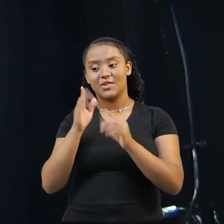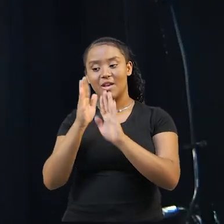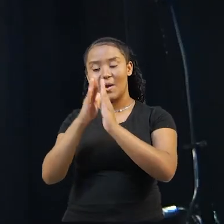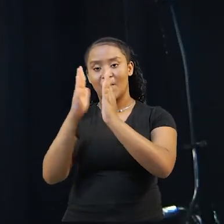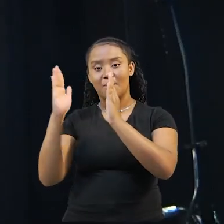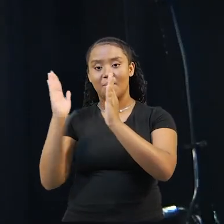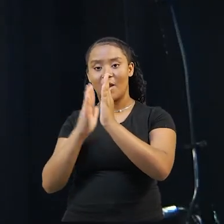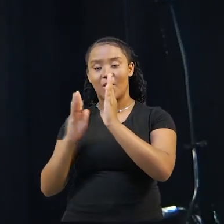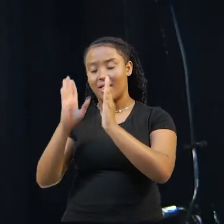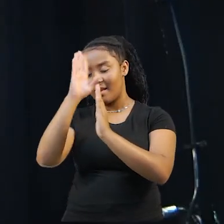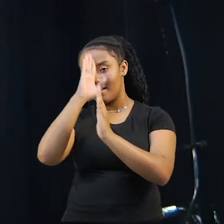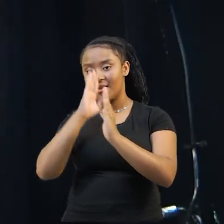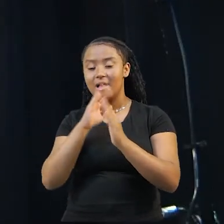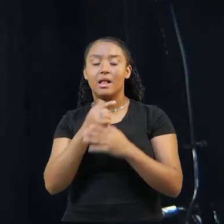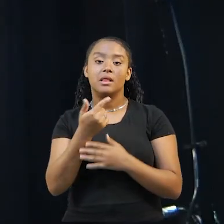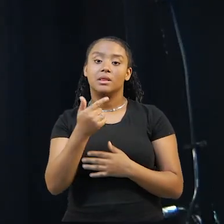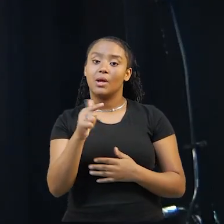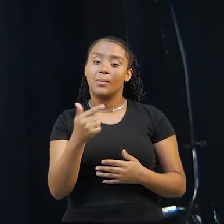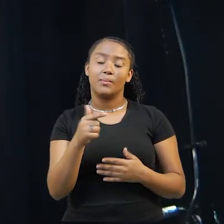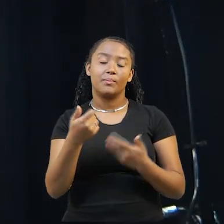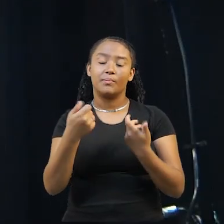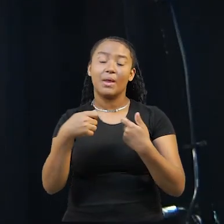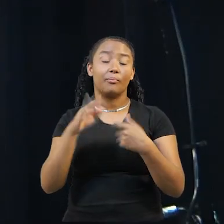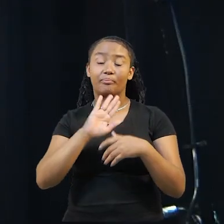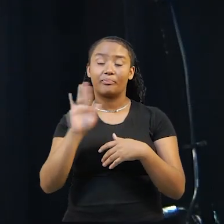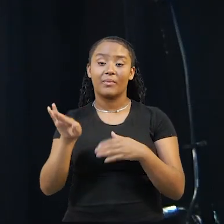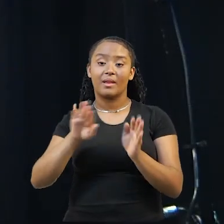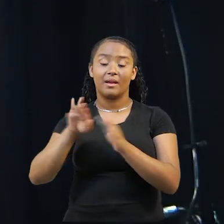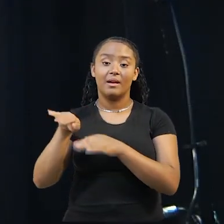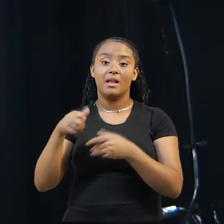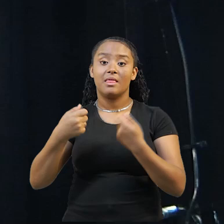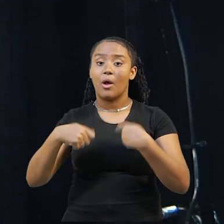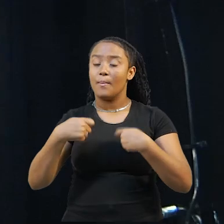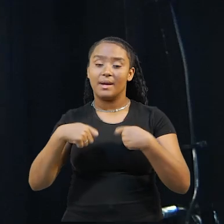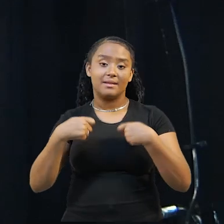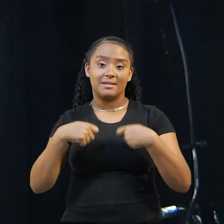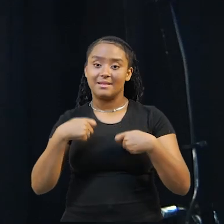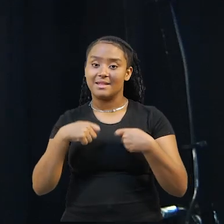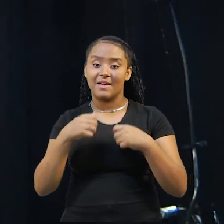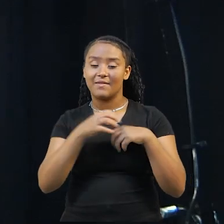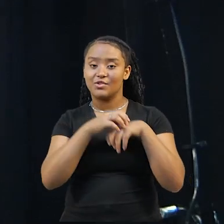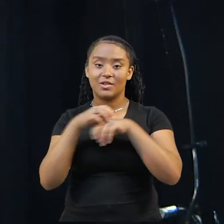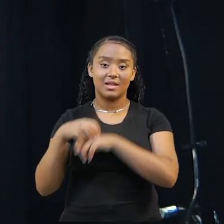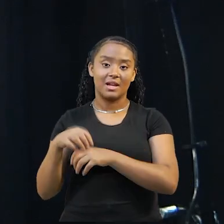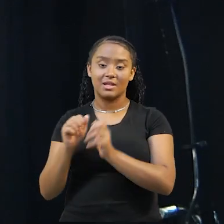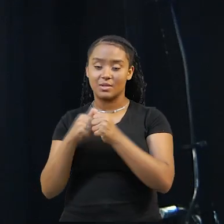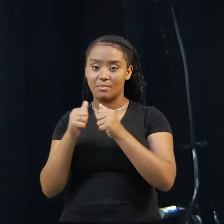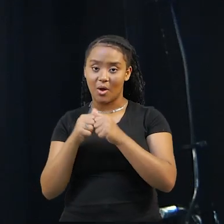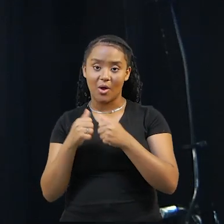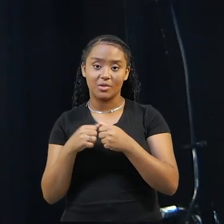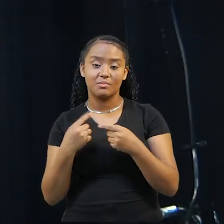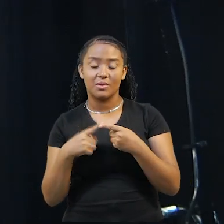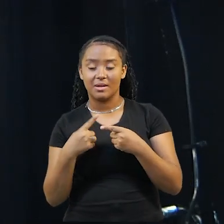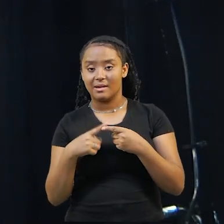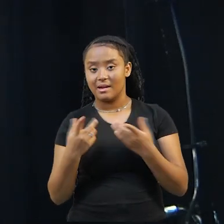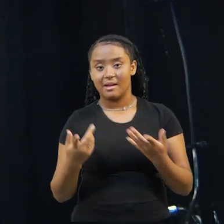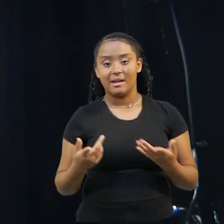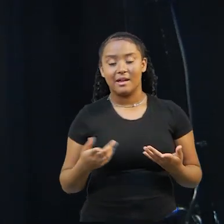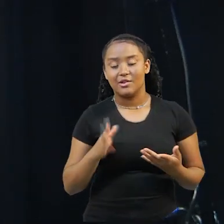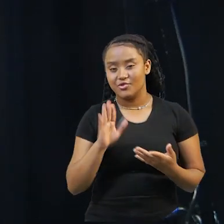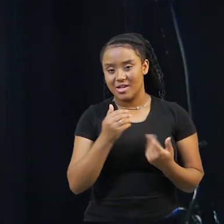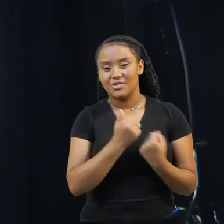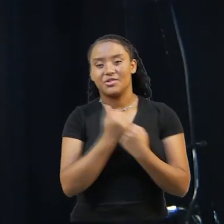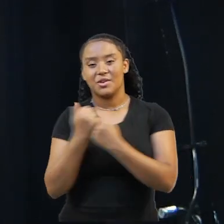precisava de transporte, porque o alojamento era dentro da universidade também, e a gente andava muito a pé, cidade muito pequena, né? Mas tudo